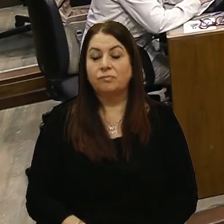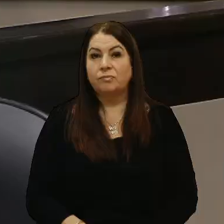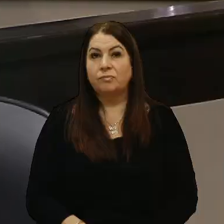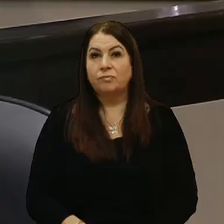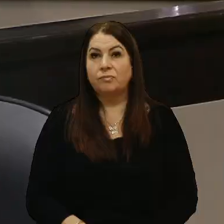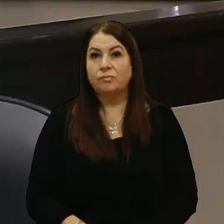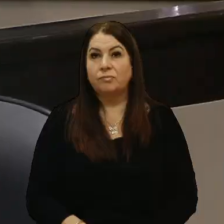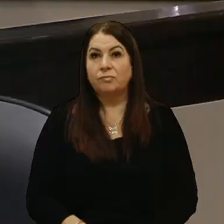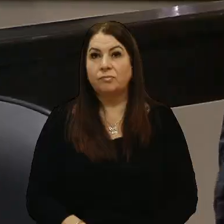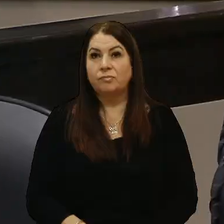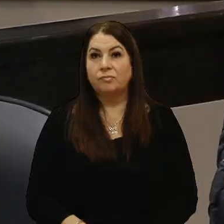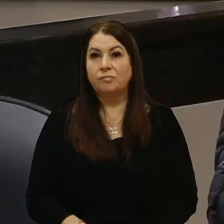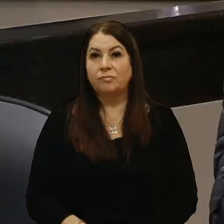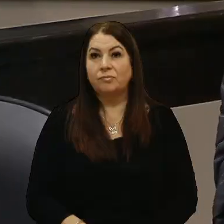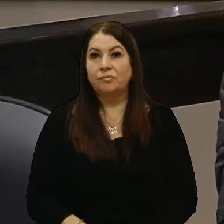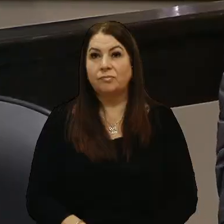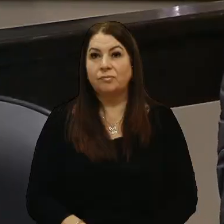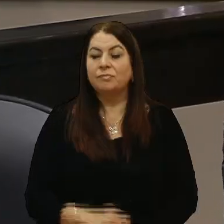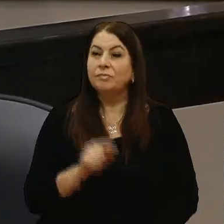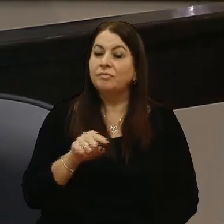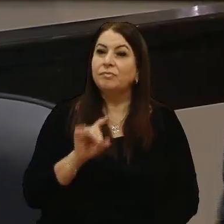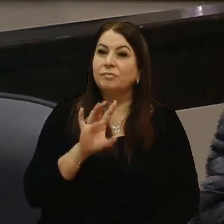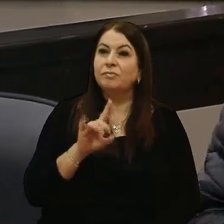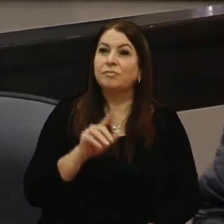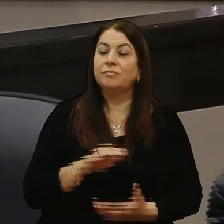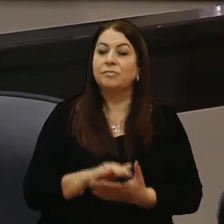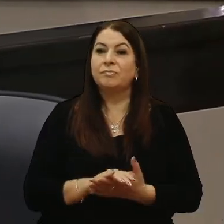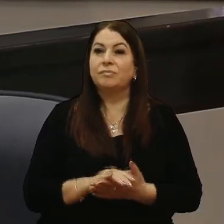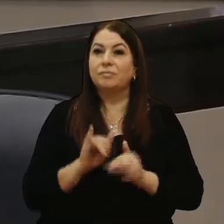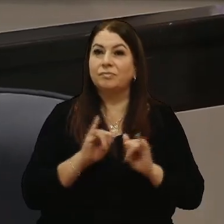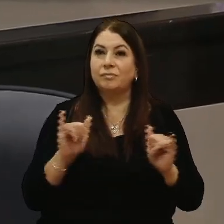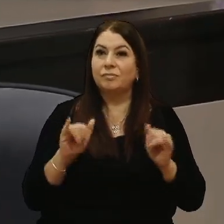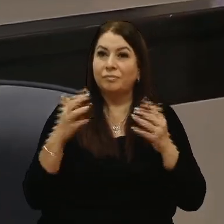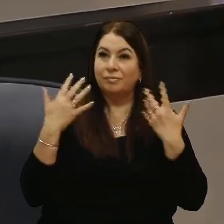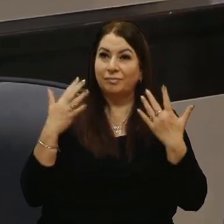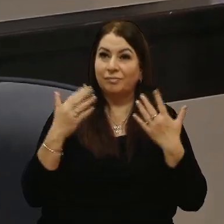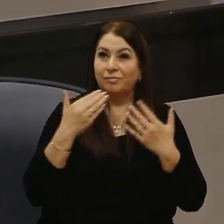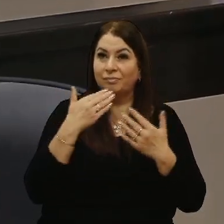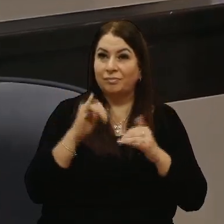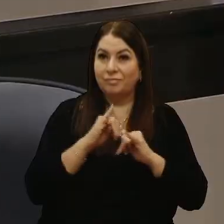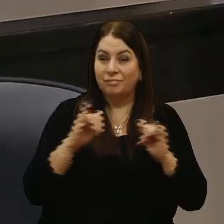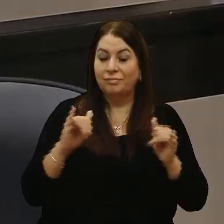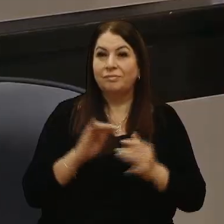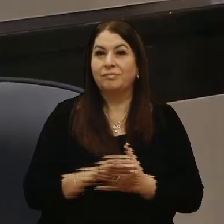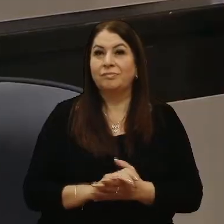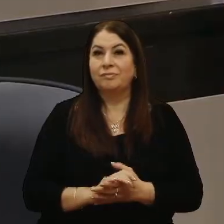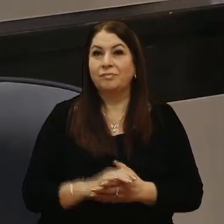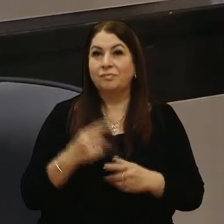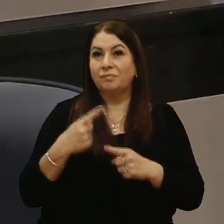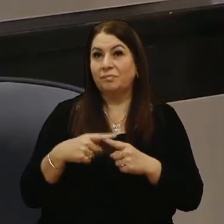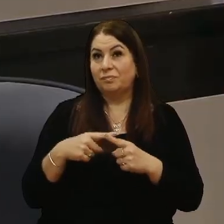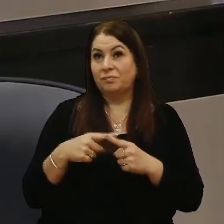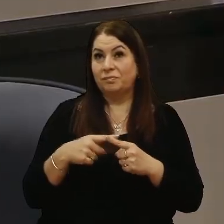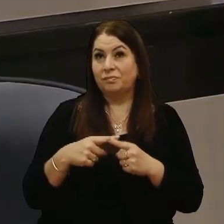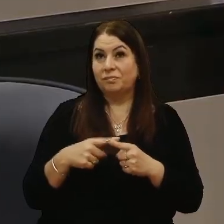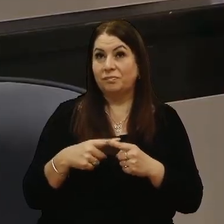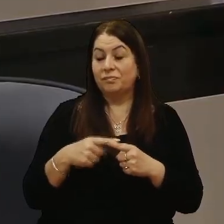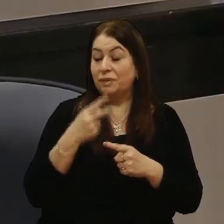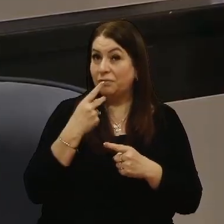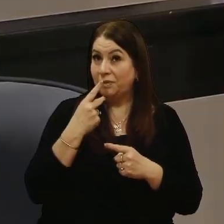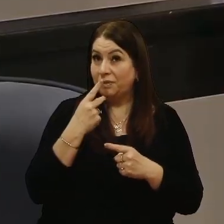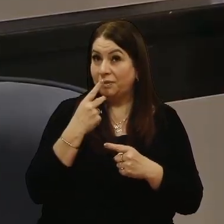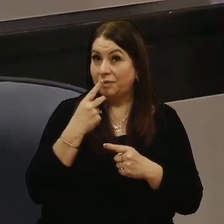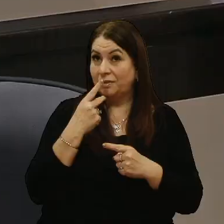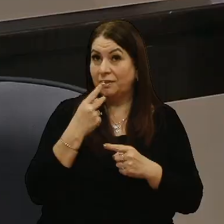Aqui só passando para parabenizar o pedido de informações aqui, porque vou dizer que é acima